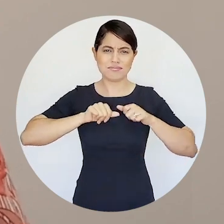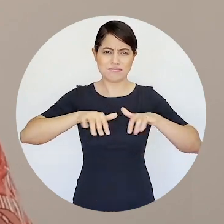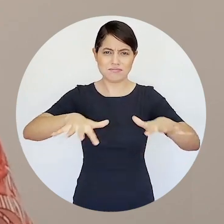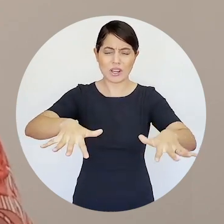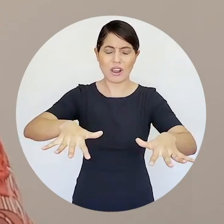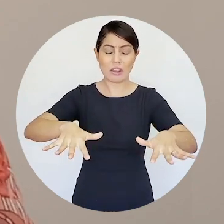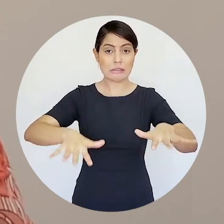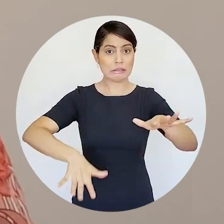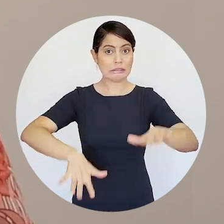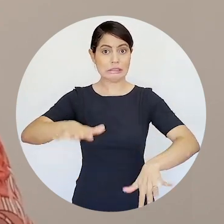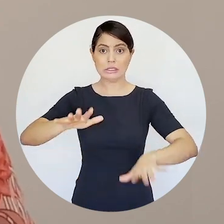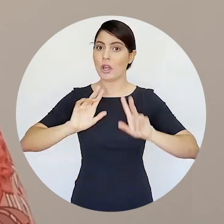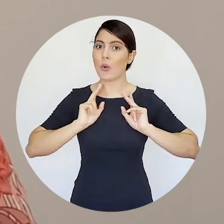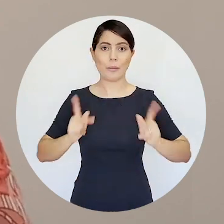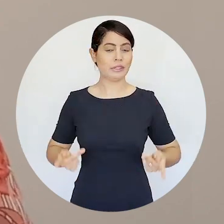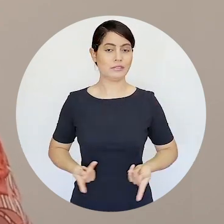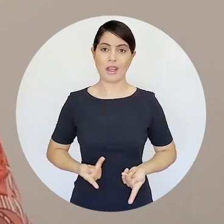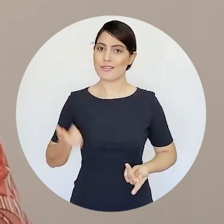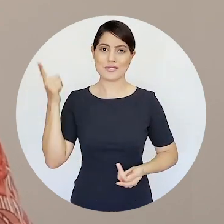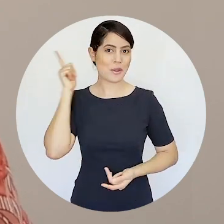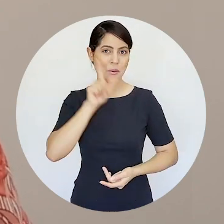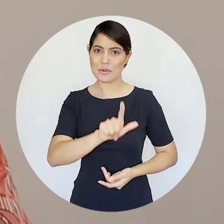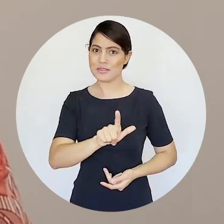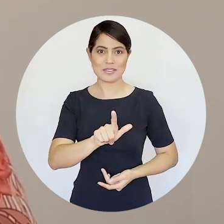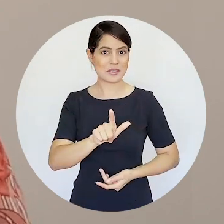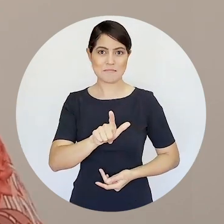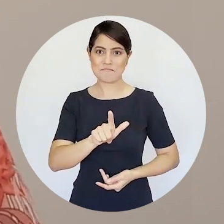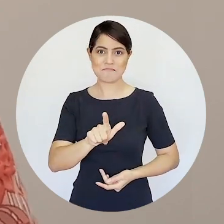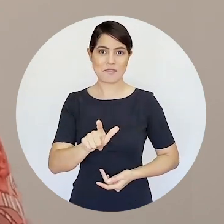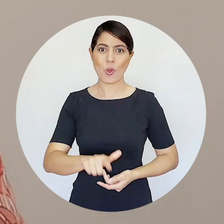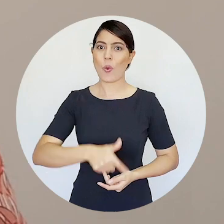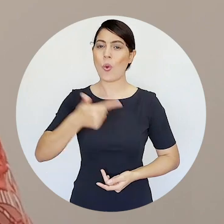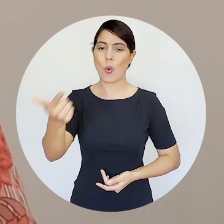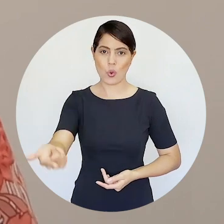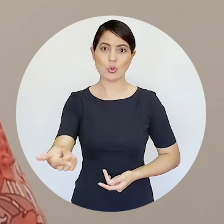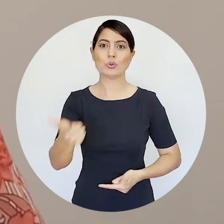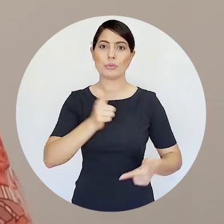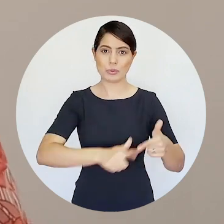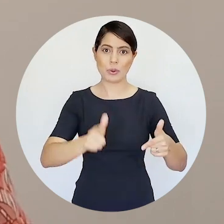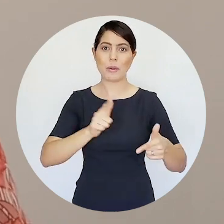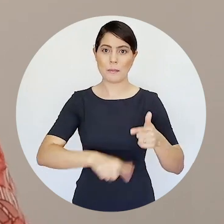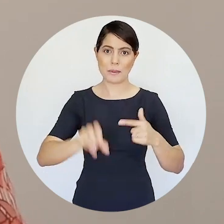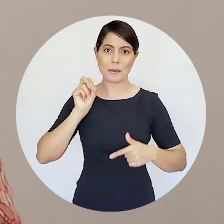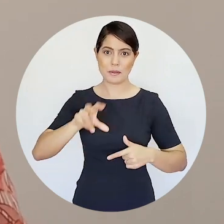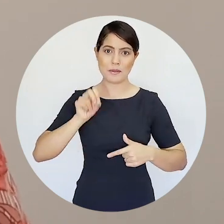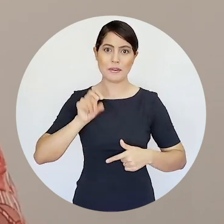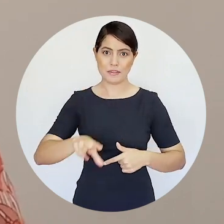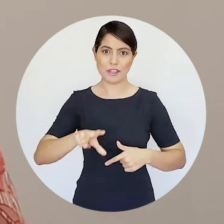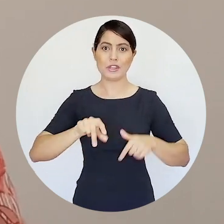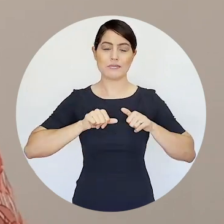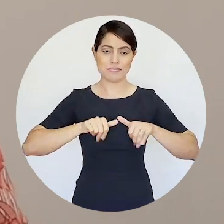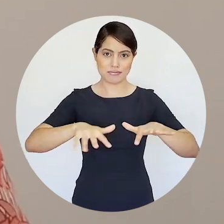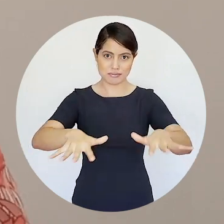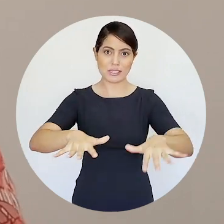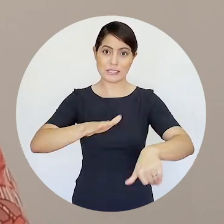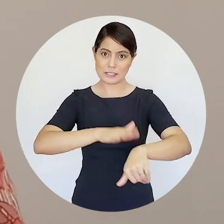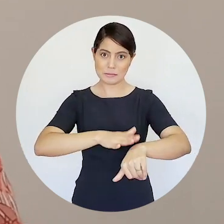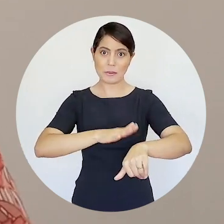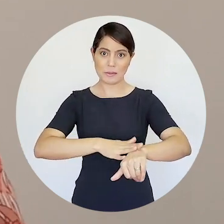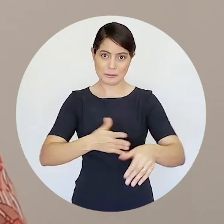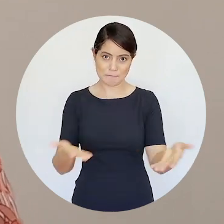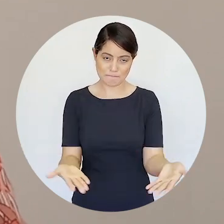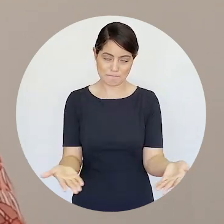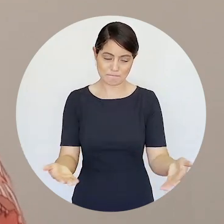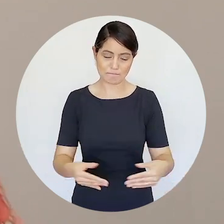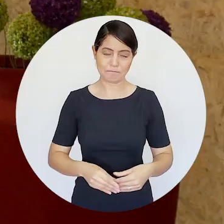porque talvez a humanidade não suporte um novo caso como este que nós estamos